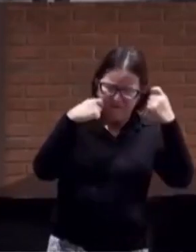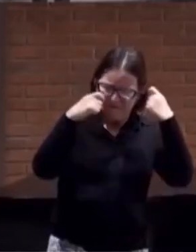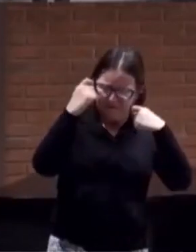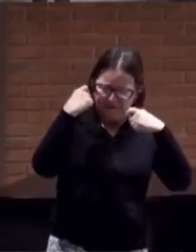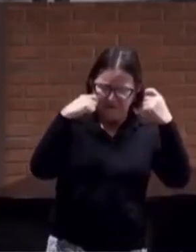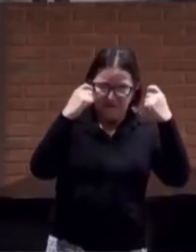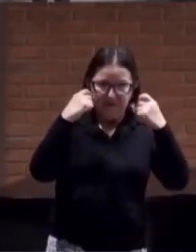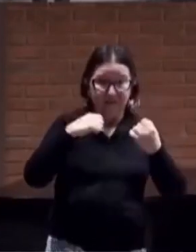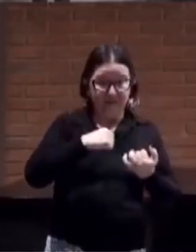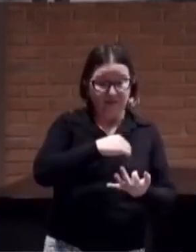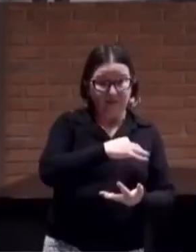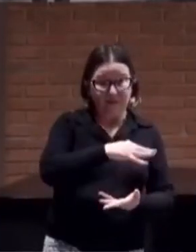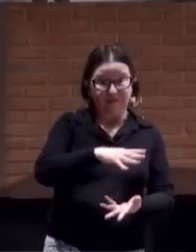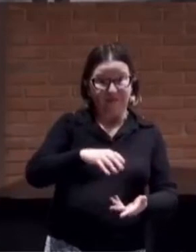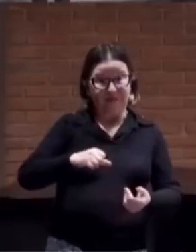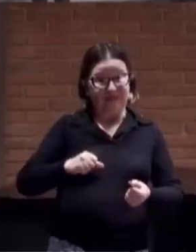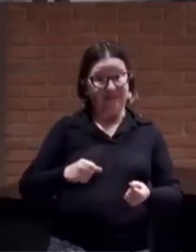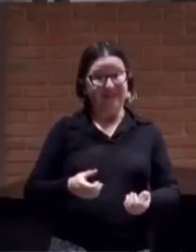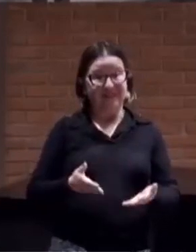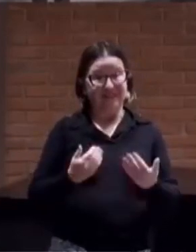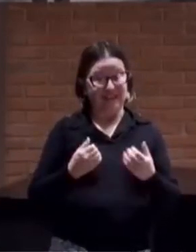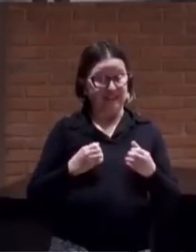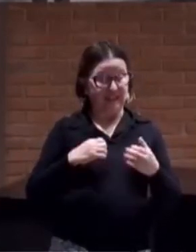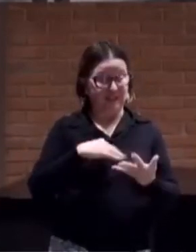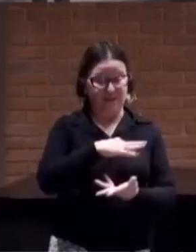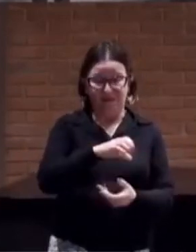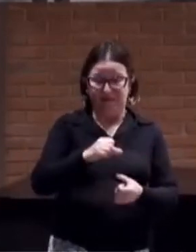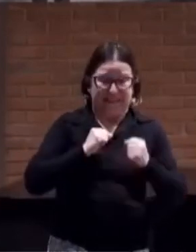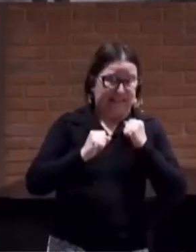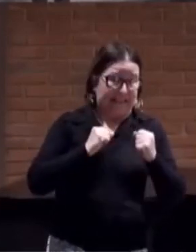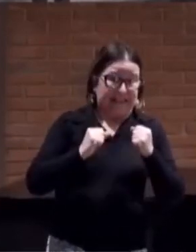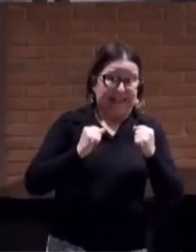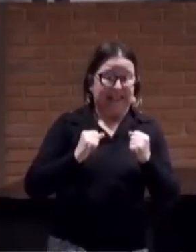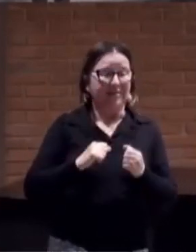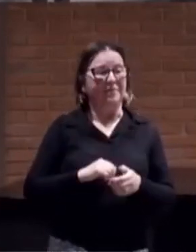que o mundo gera, como é que eu vou ficar?